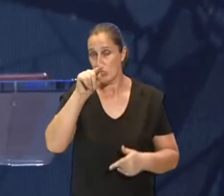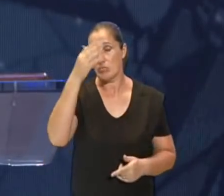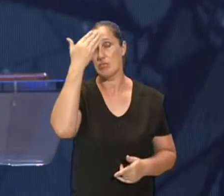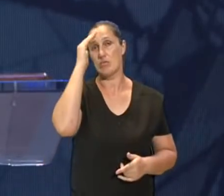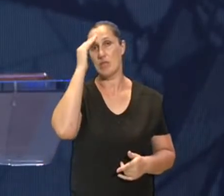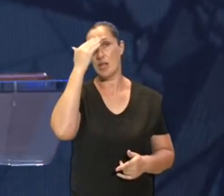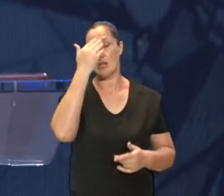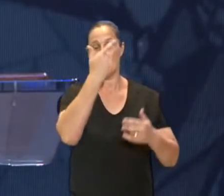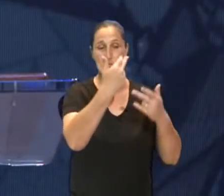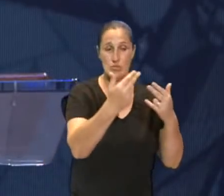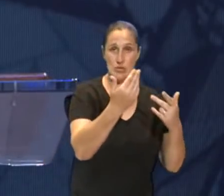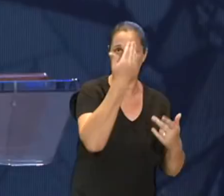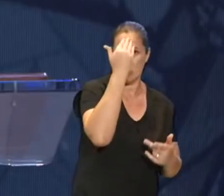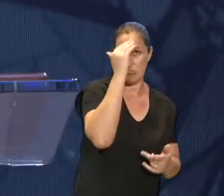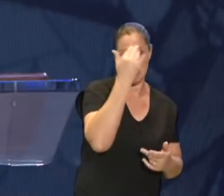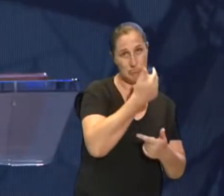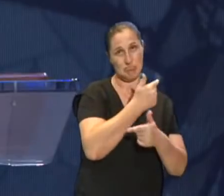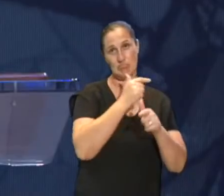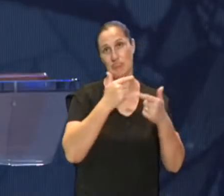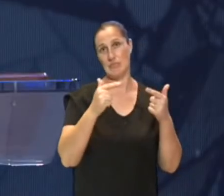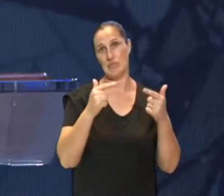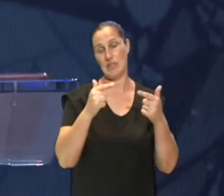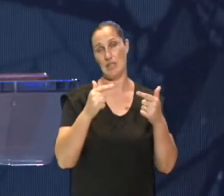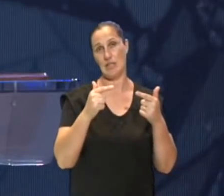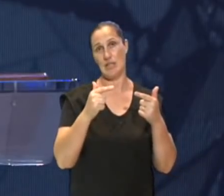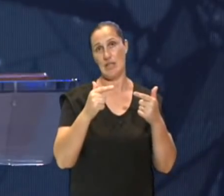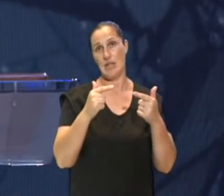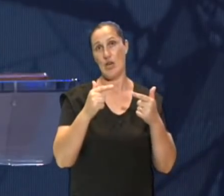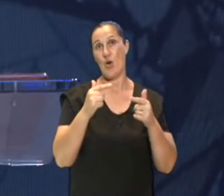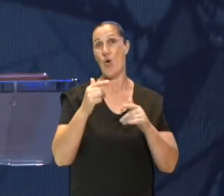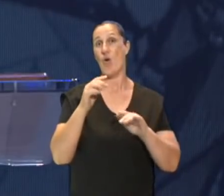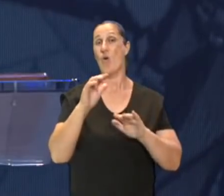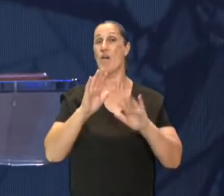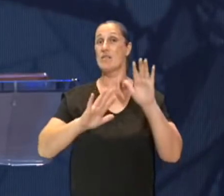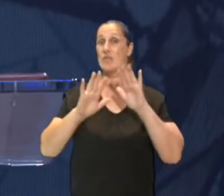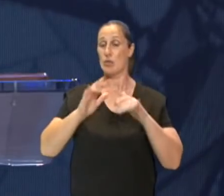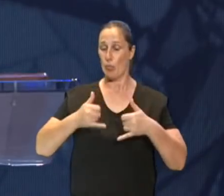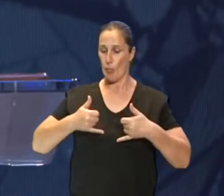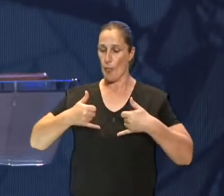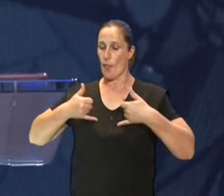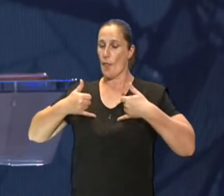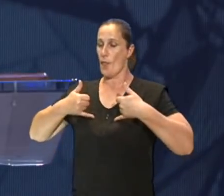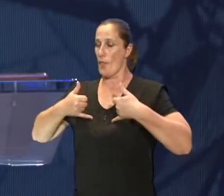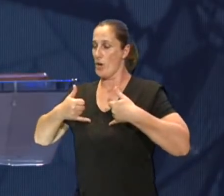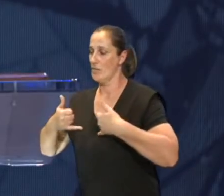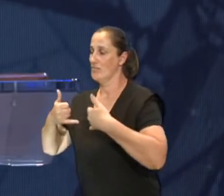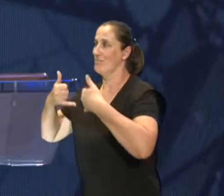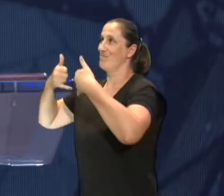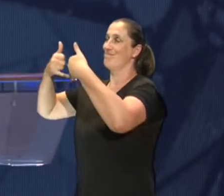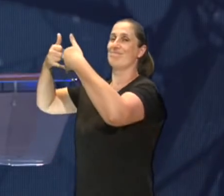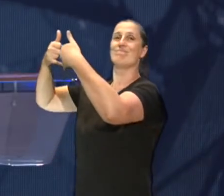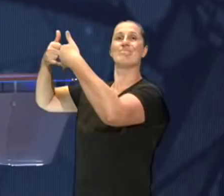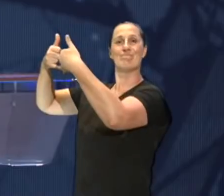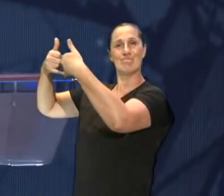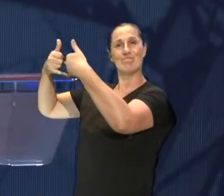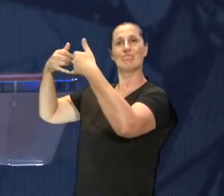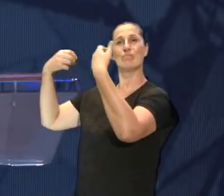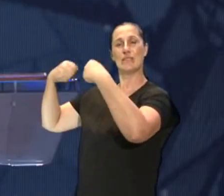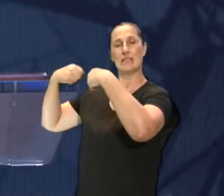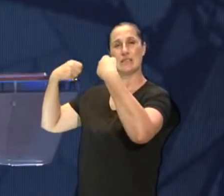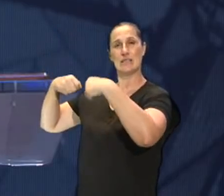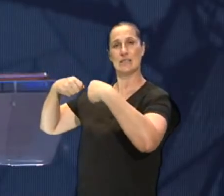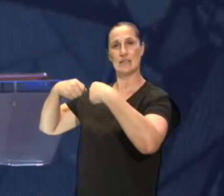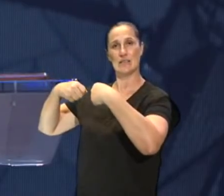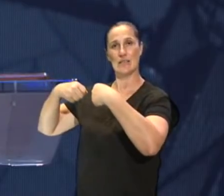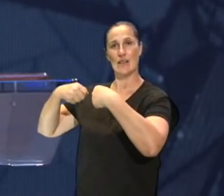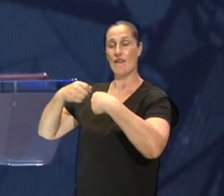entende. Quem sabe colocar nas mãos de Deus o seu orgulho, a sua autossuficiência, para dizer: de hoje em diante